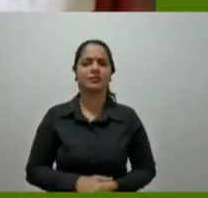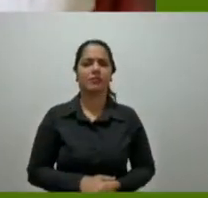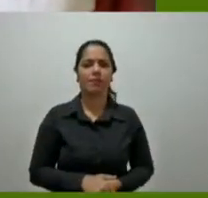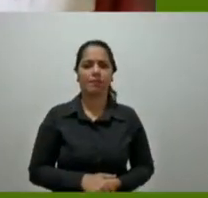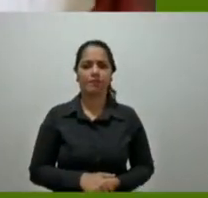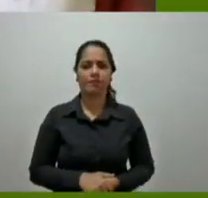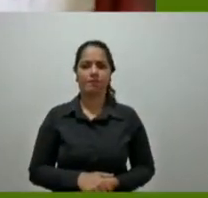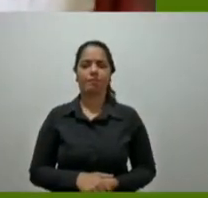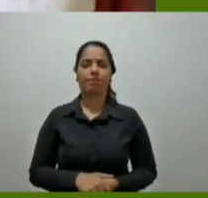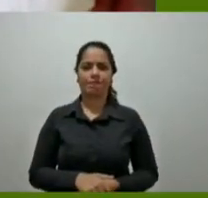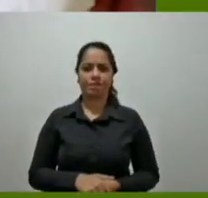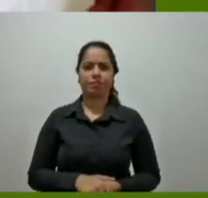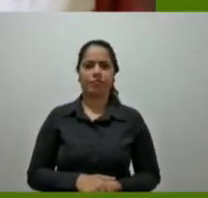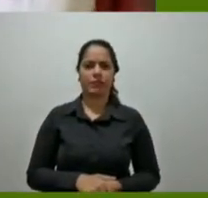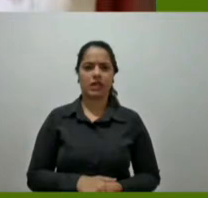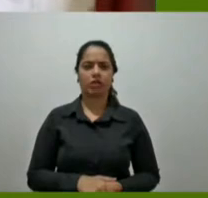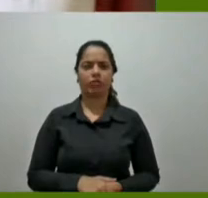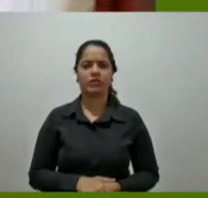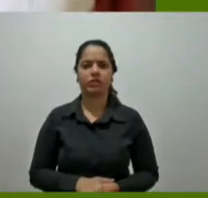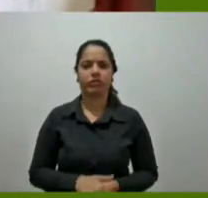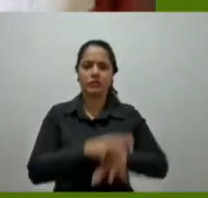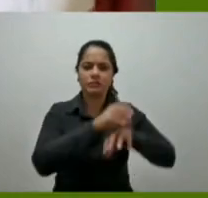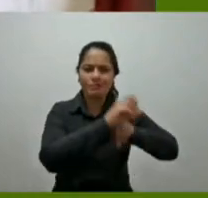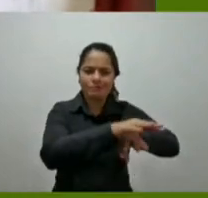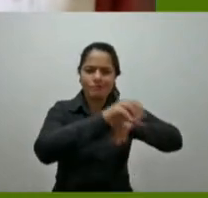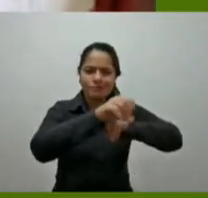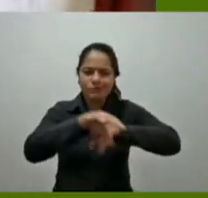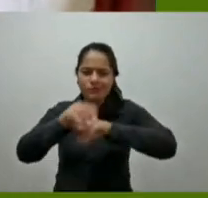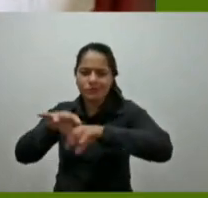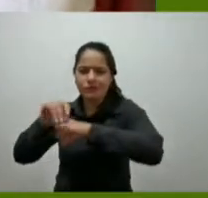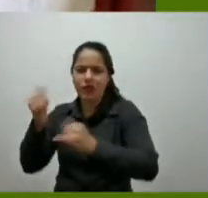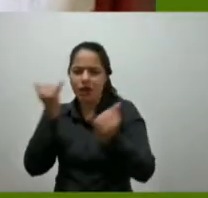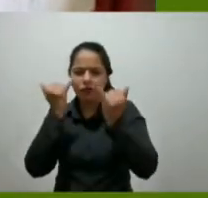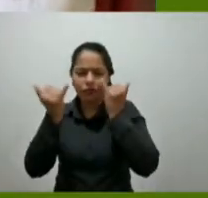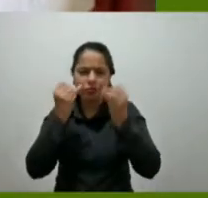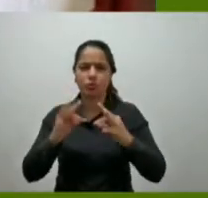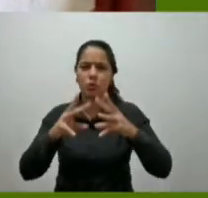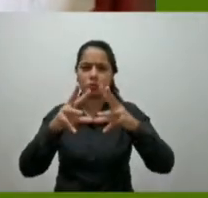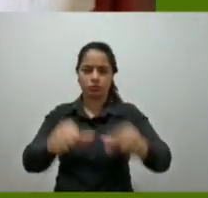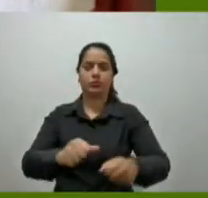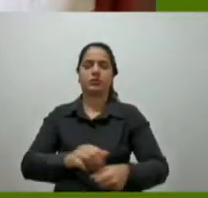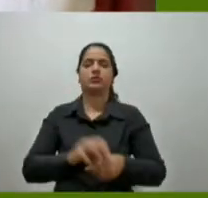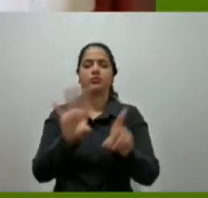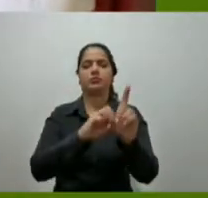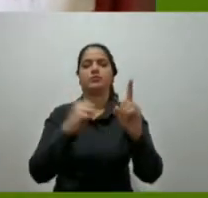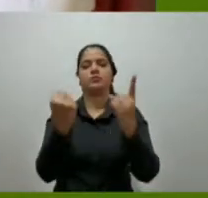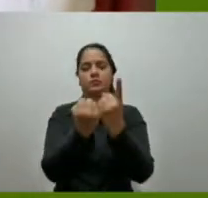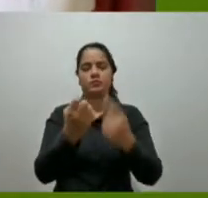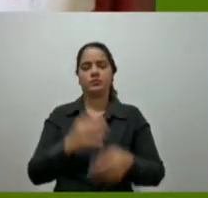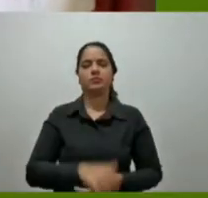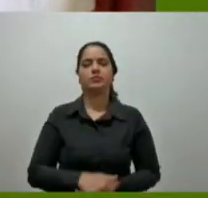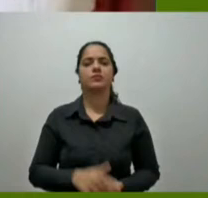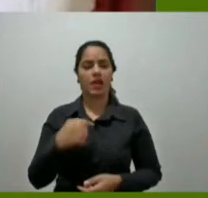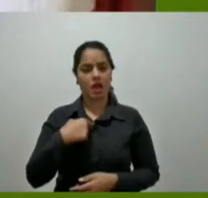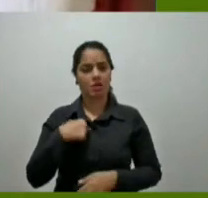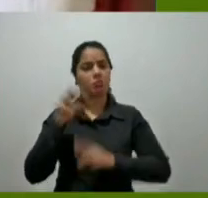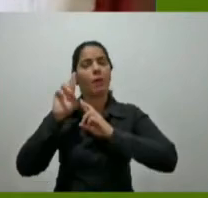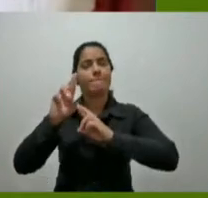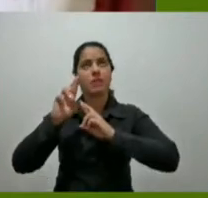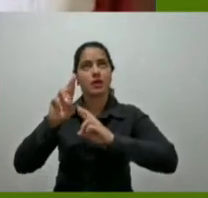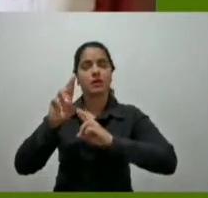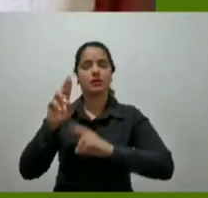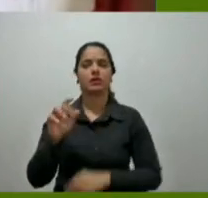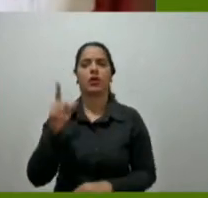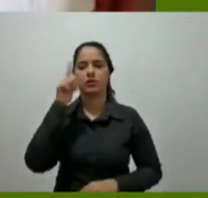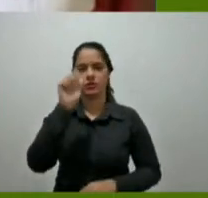a levar essa educação, levar essa informação a todos. Eu tenho uma grande esperança que conseguimos. Olha, para nós fazermos o Instituto Terra,